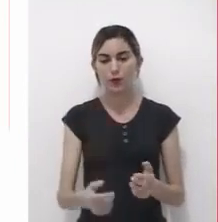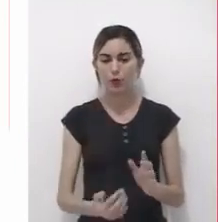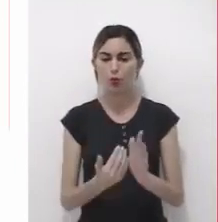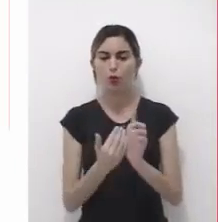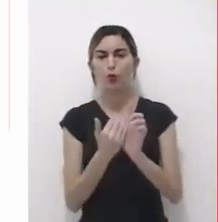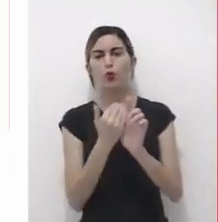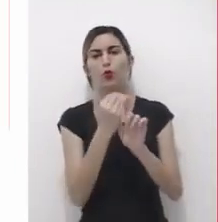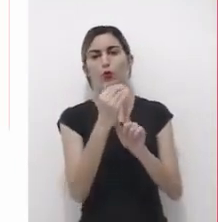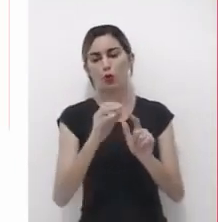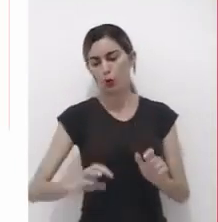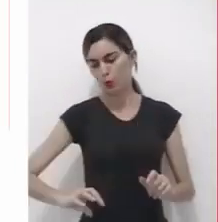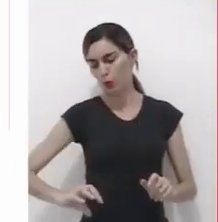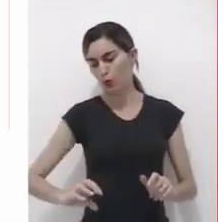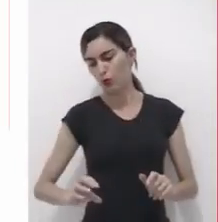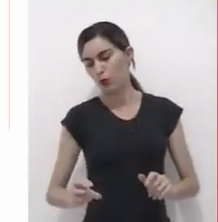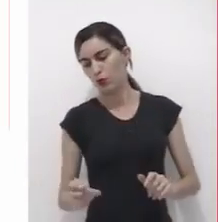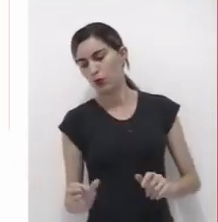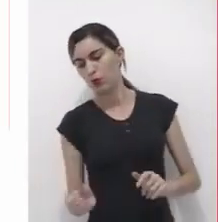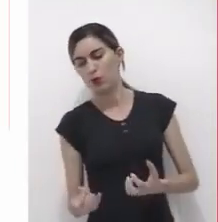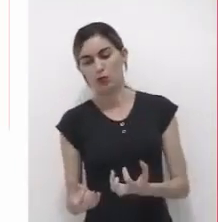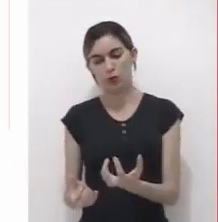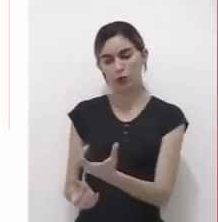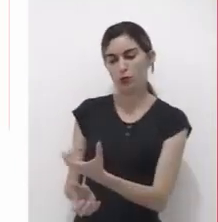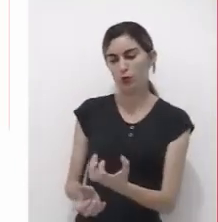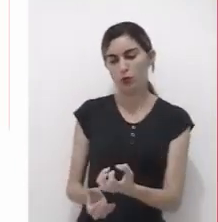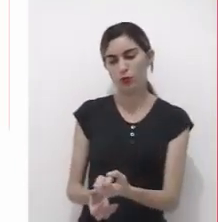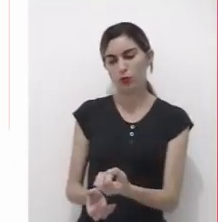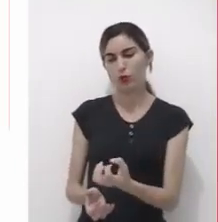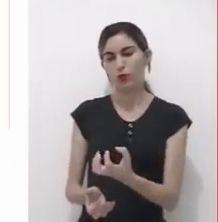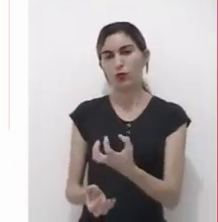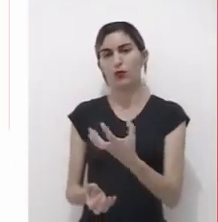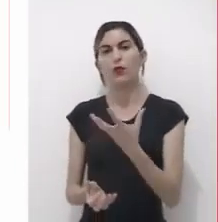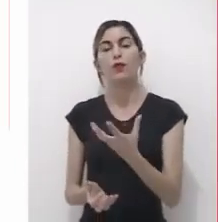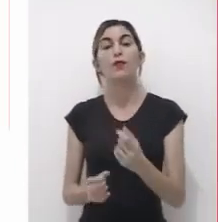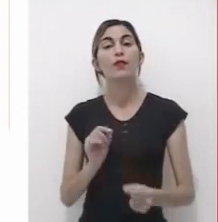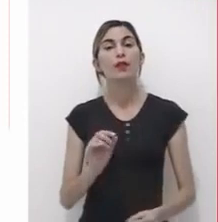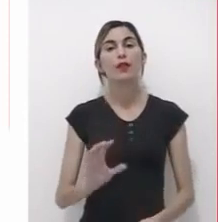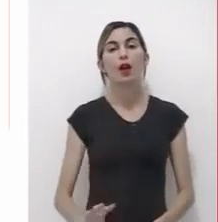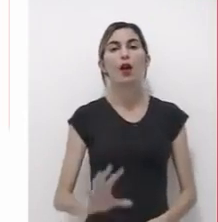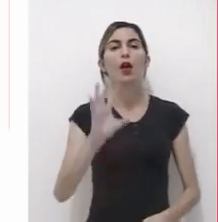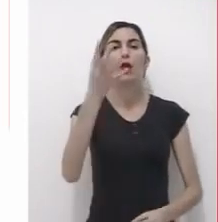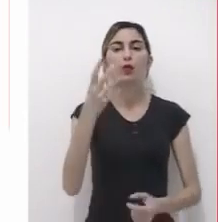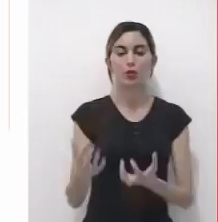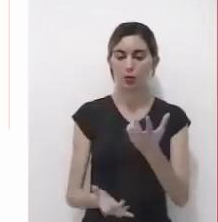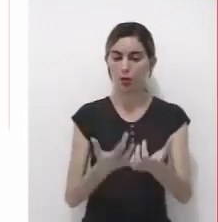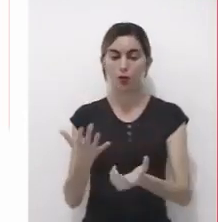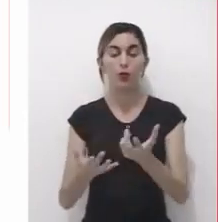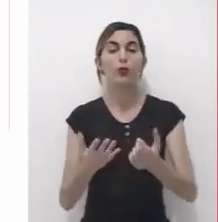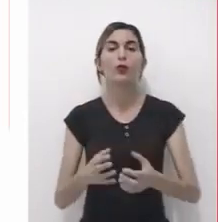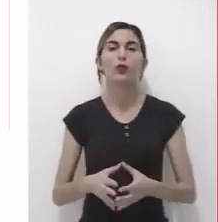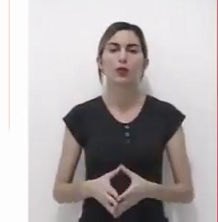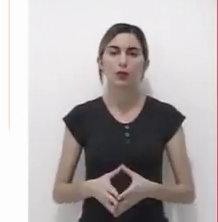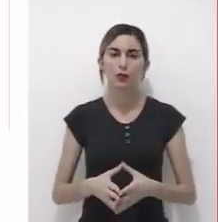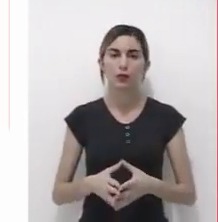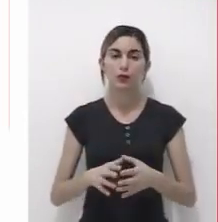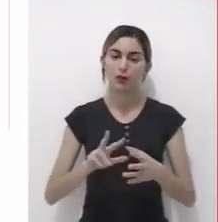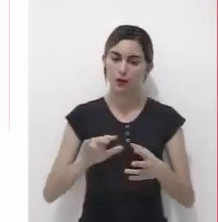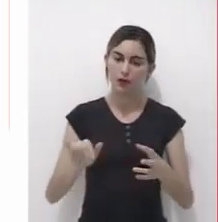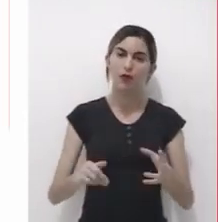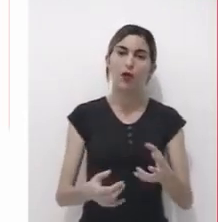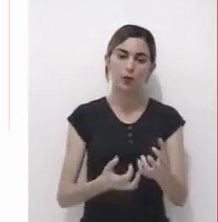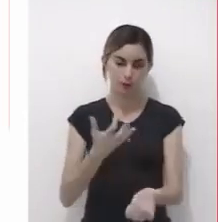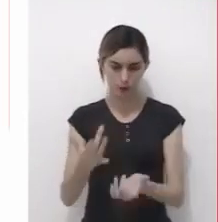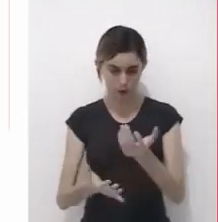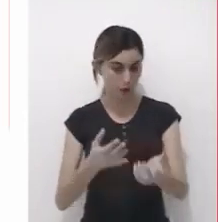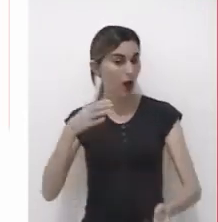você aumenta a chama ali do fogão, o que é que vai acontecer quando você estiver cozinhando?